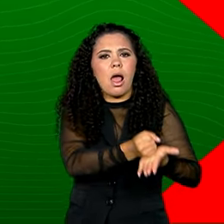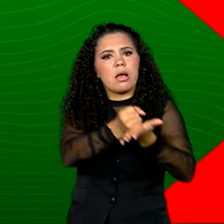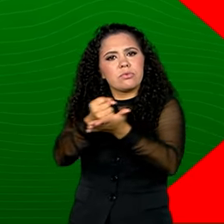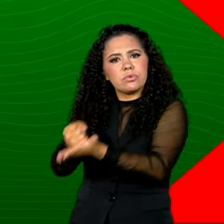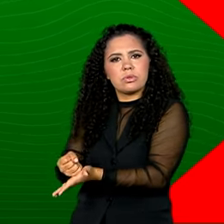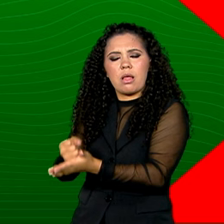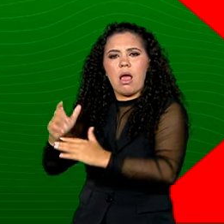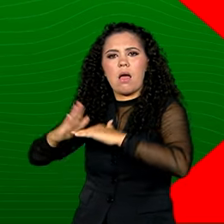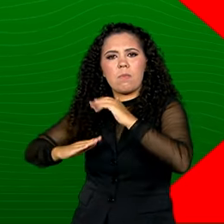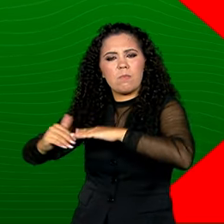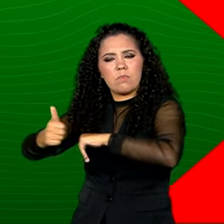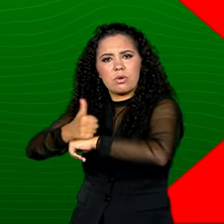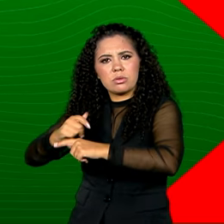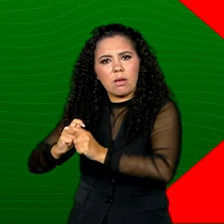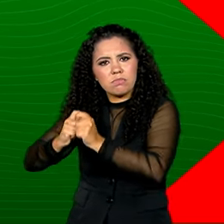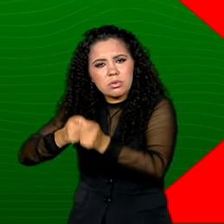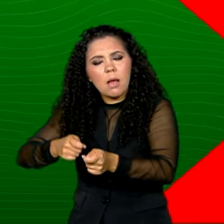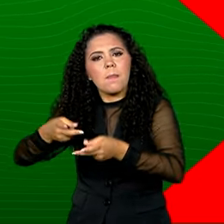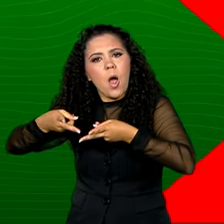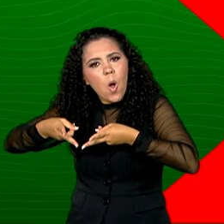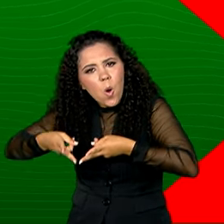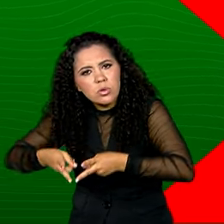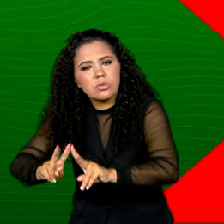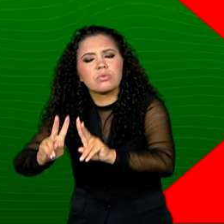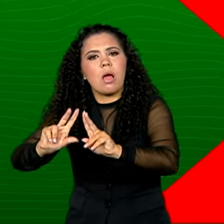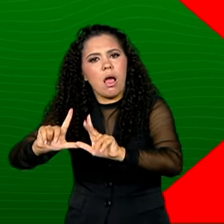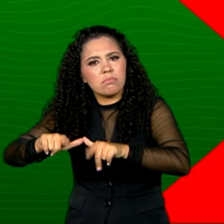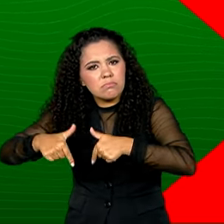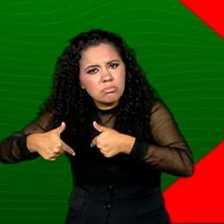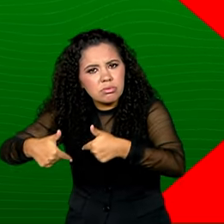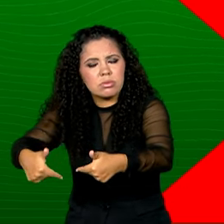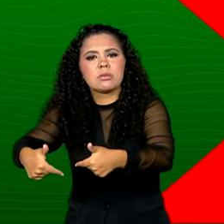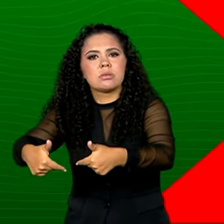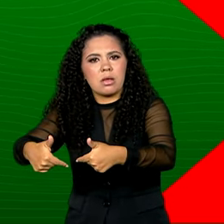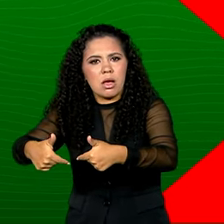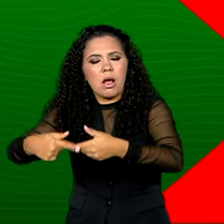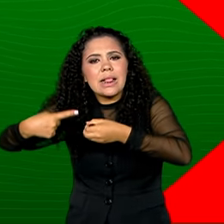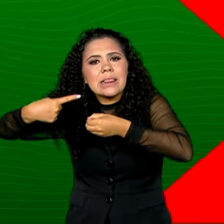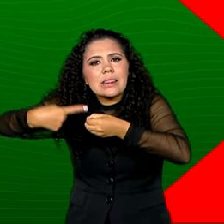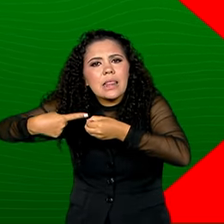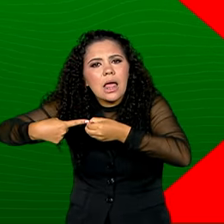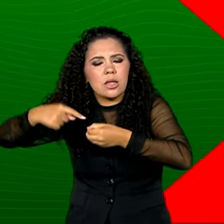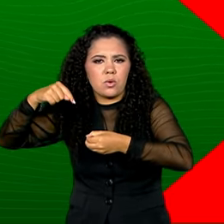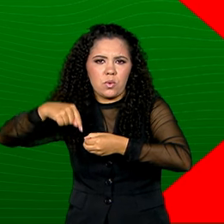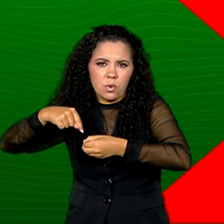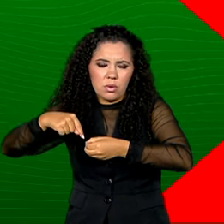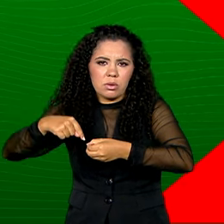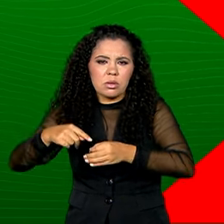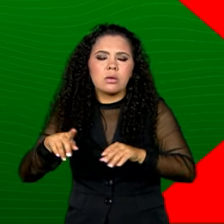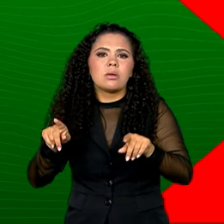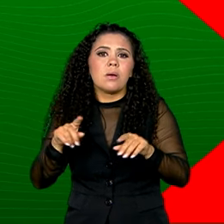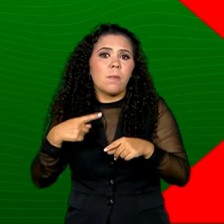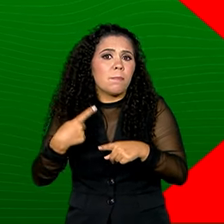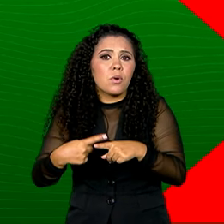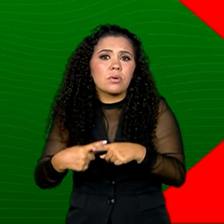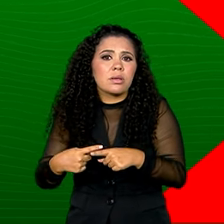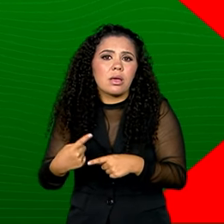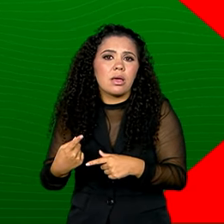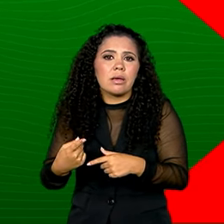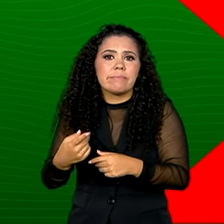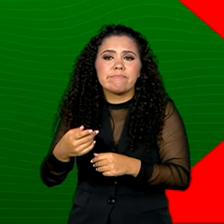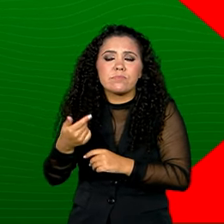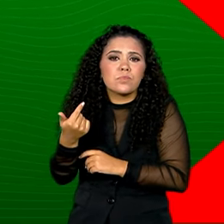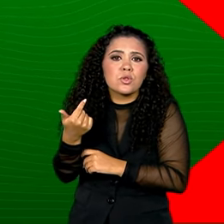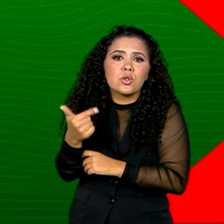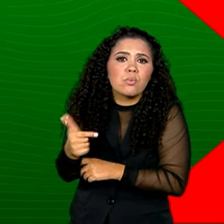possam continuar exercendo sua função no interior, já que quase não existe já o produto